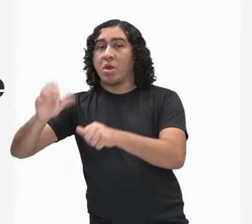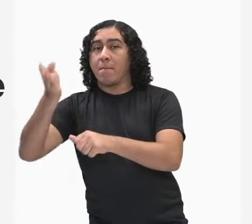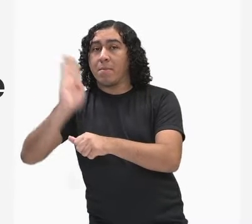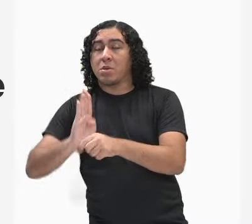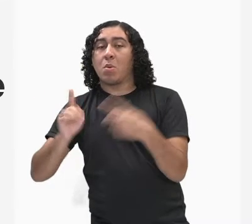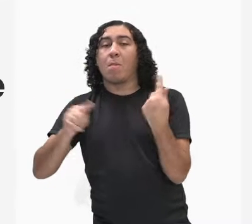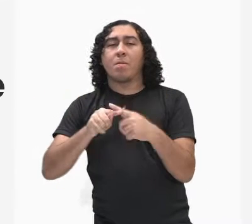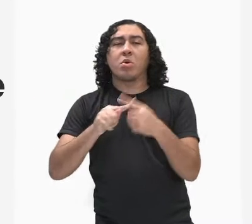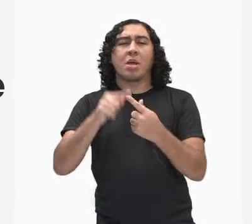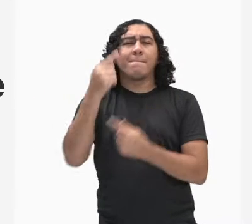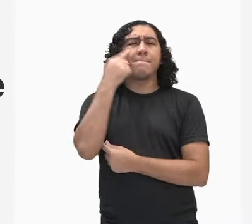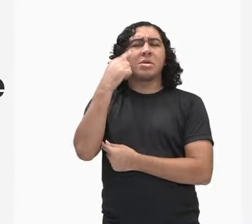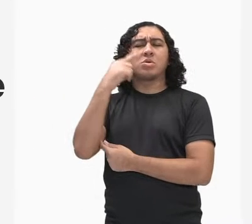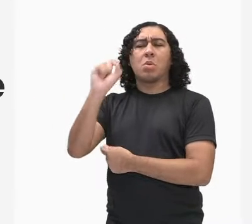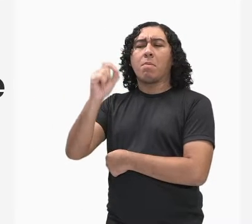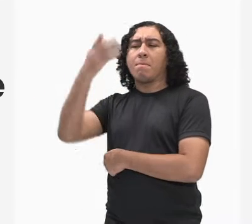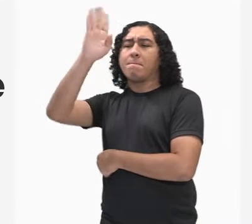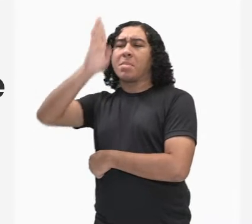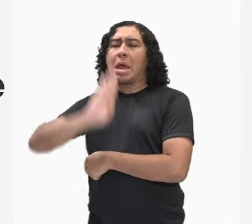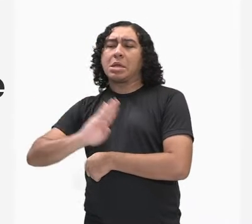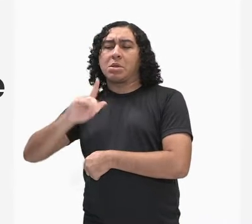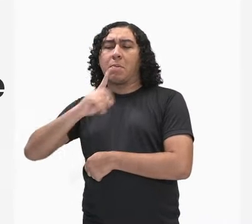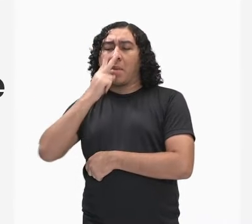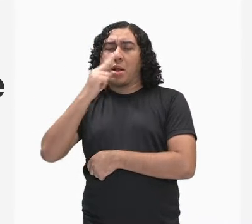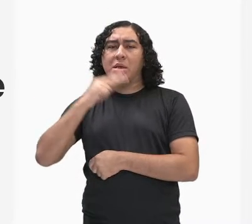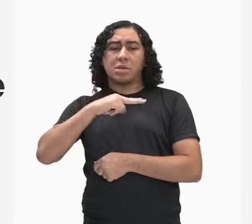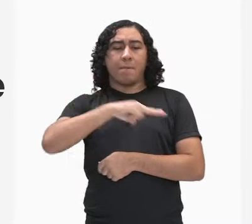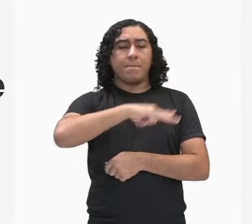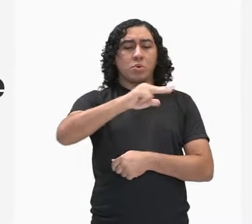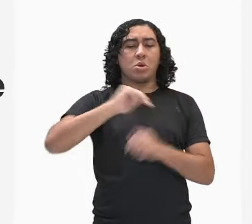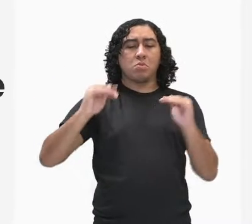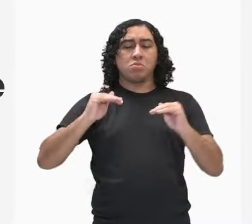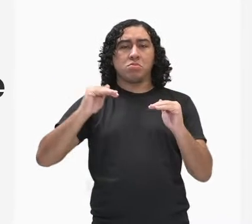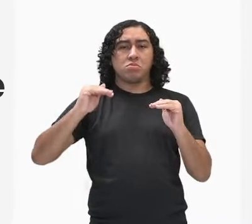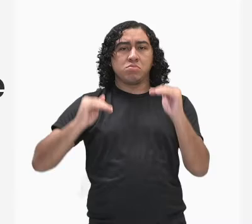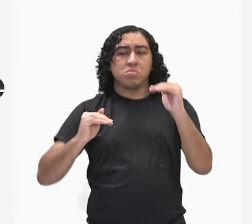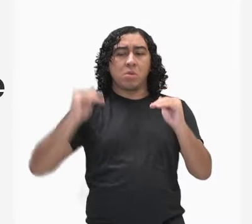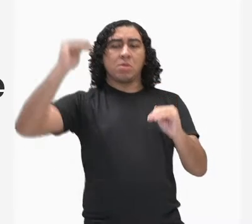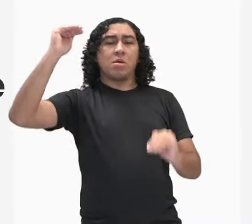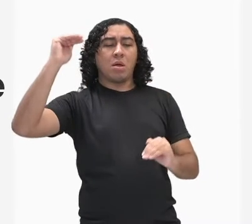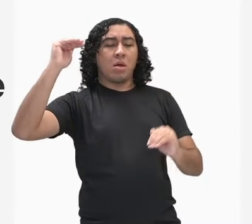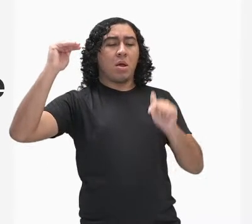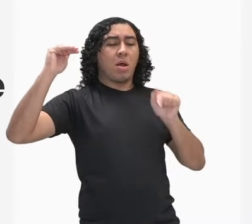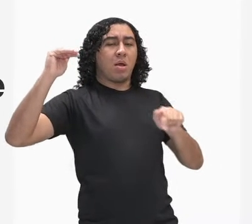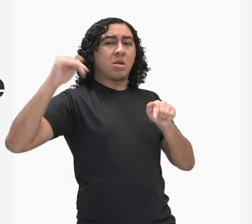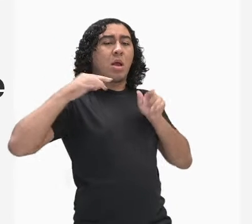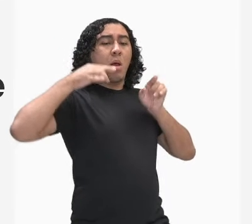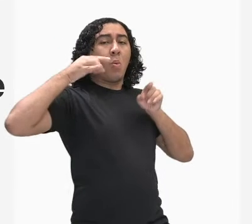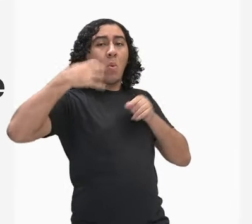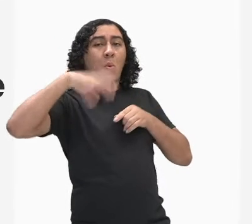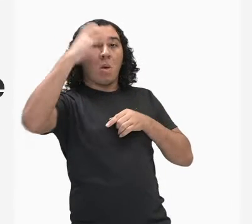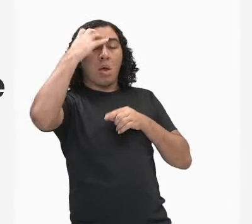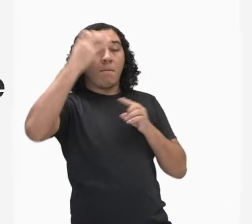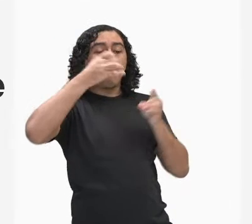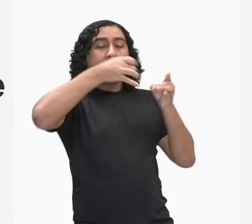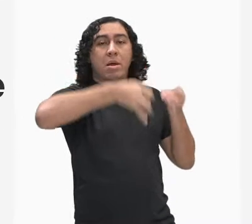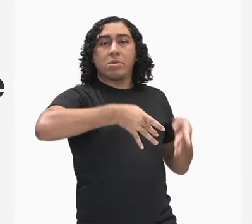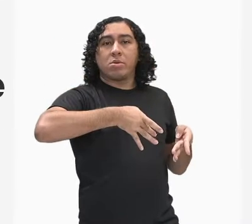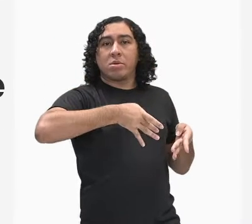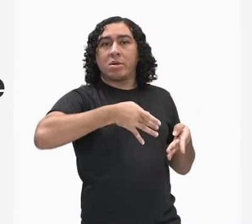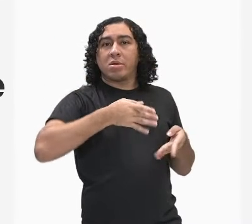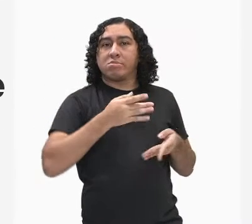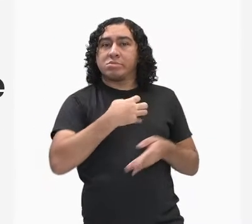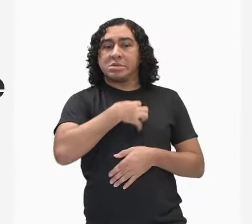sendo muito privilegiado e que eles estavam ali abandonados, entre aspas, né? O que